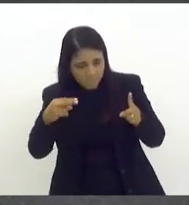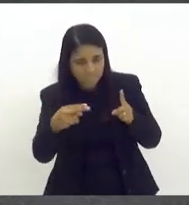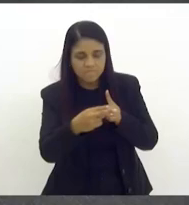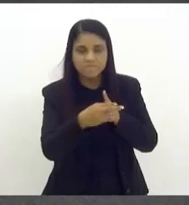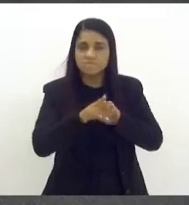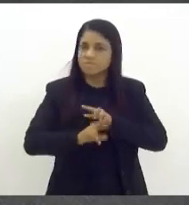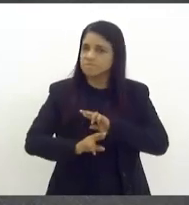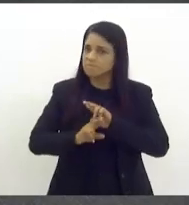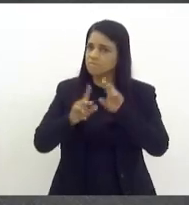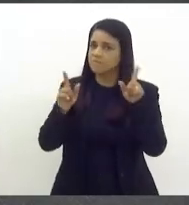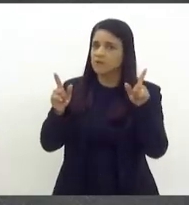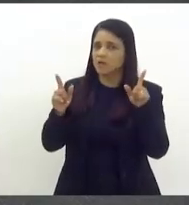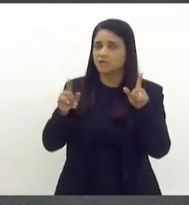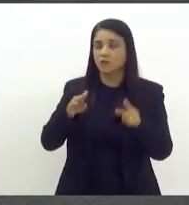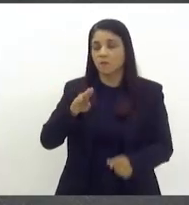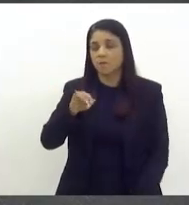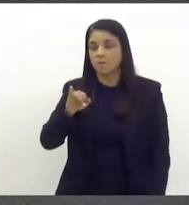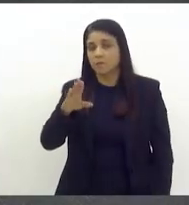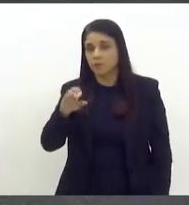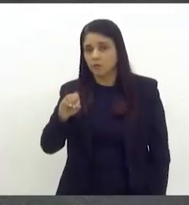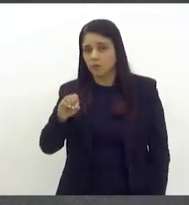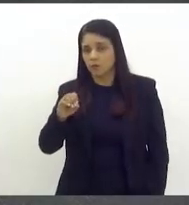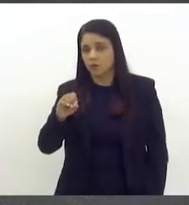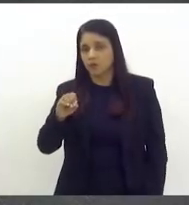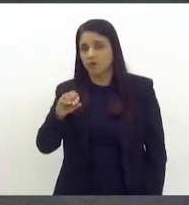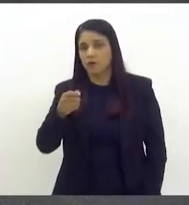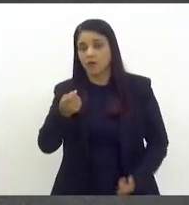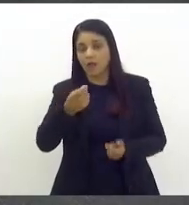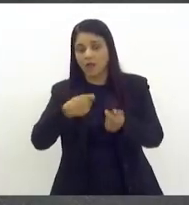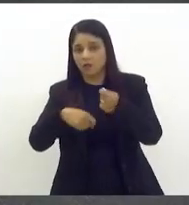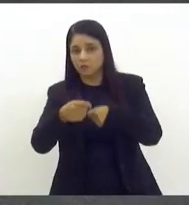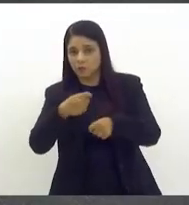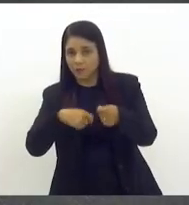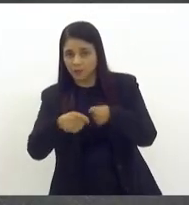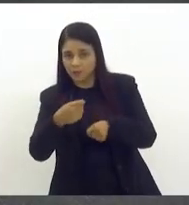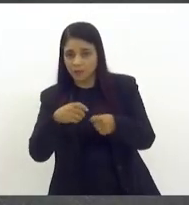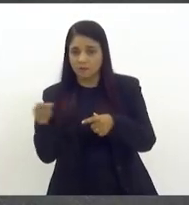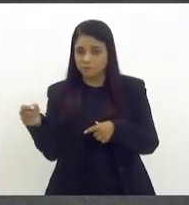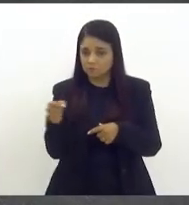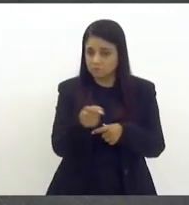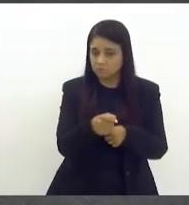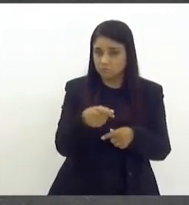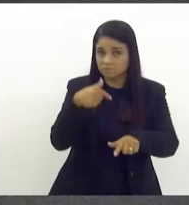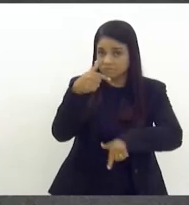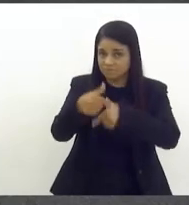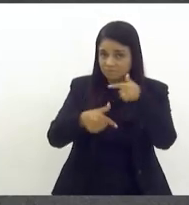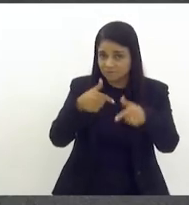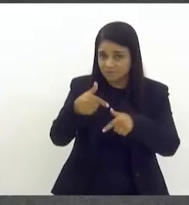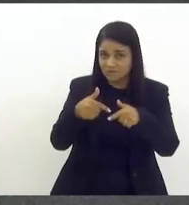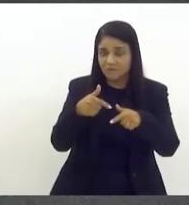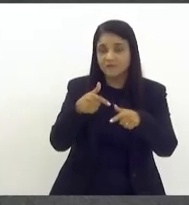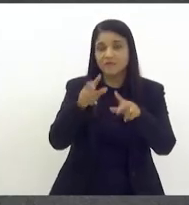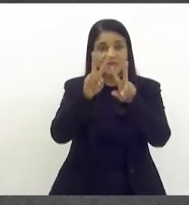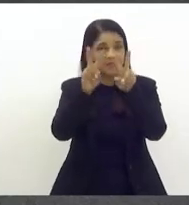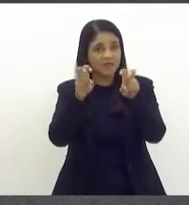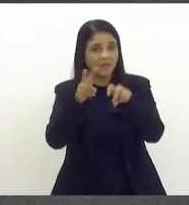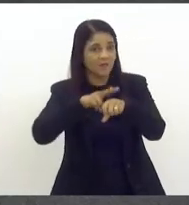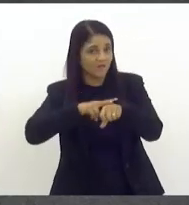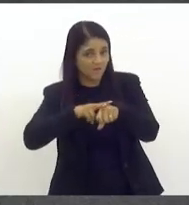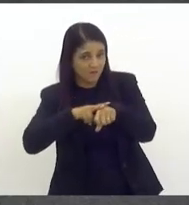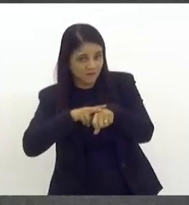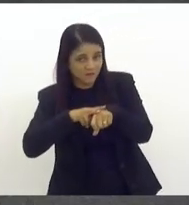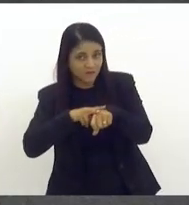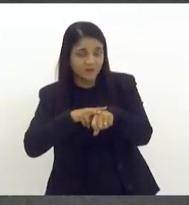bioeconomia e os empregos verdes vem daí tão ligadas a Você aproveitar